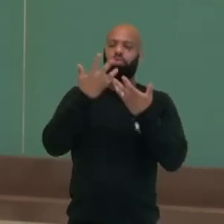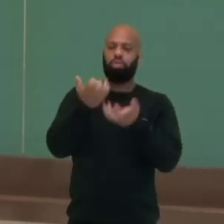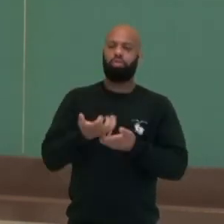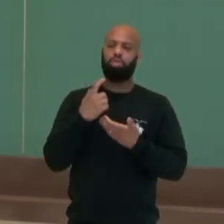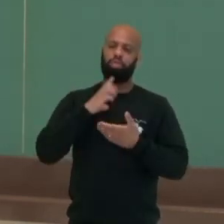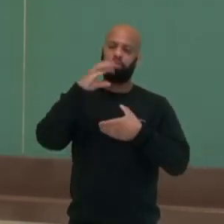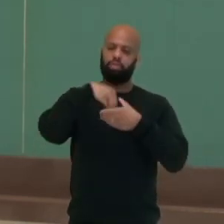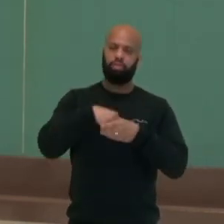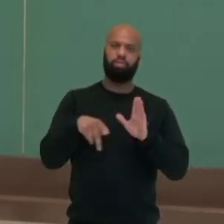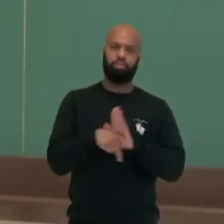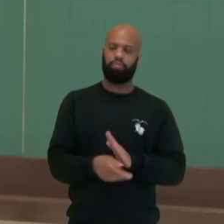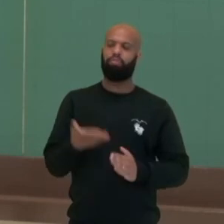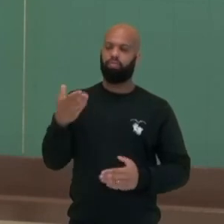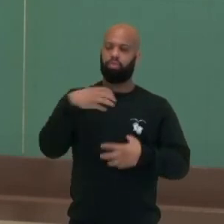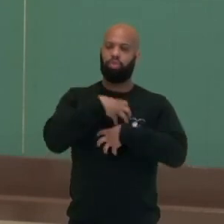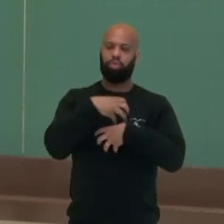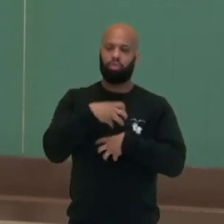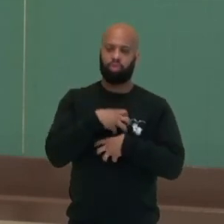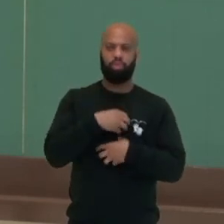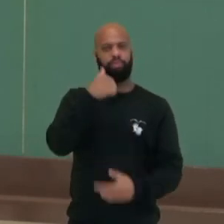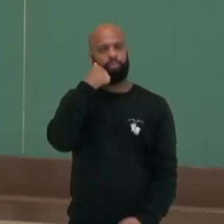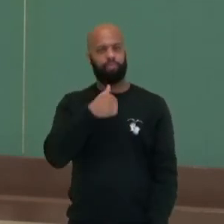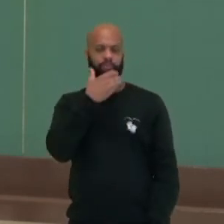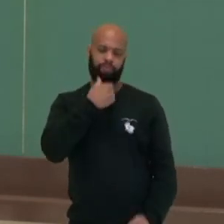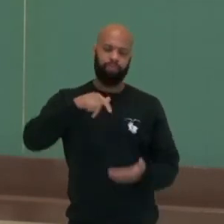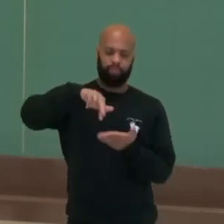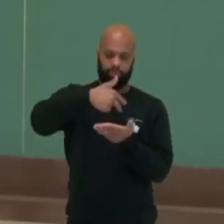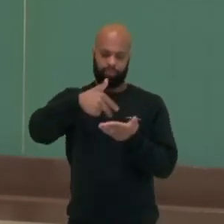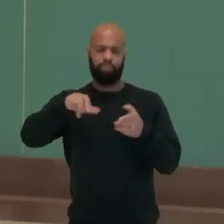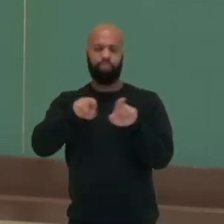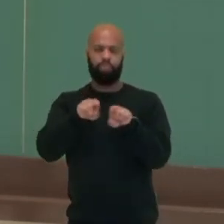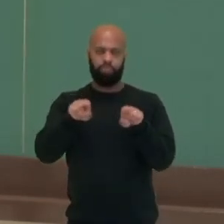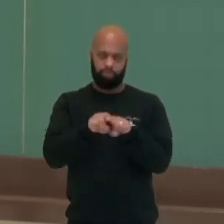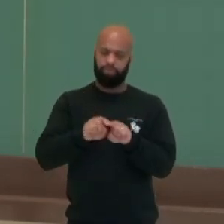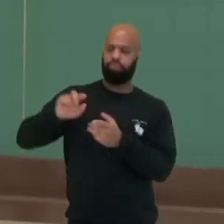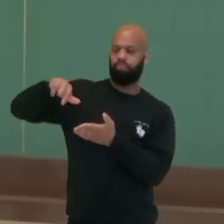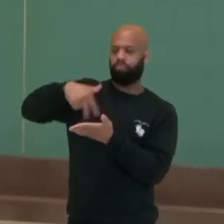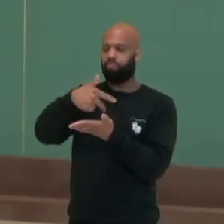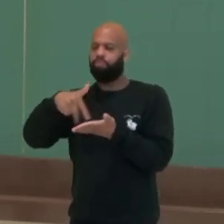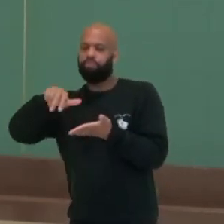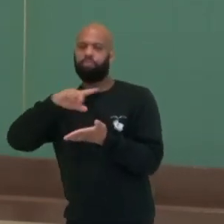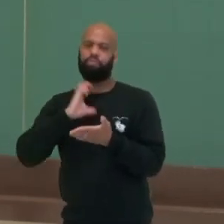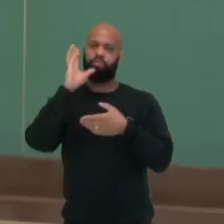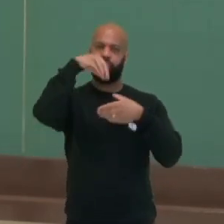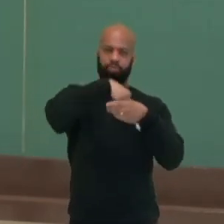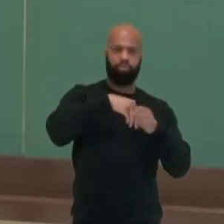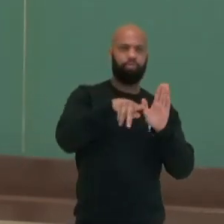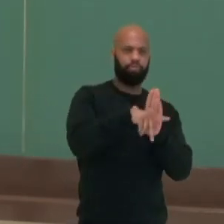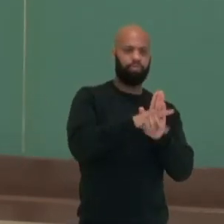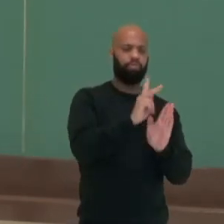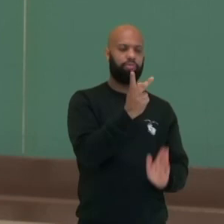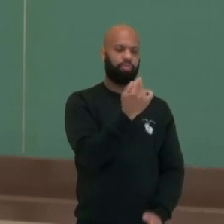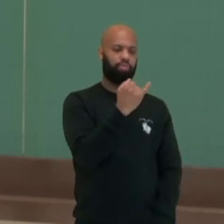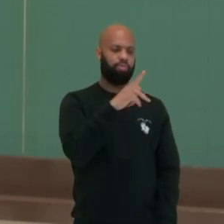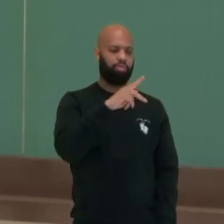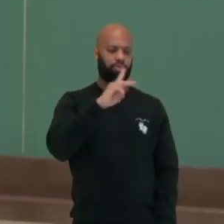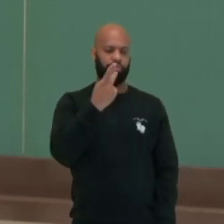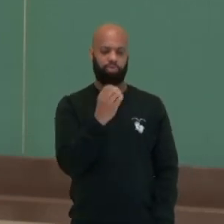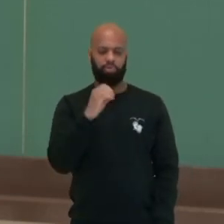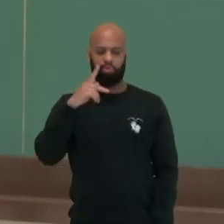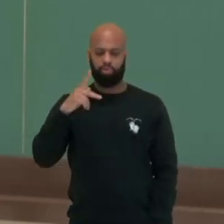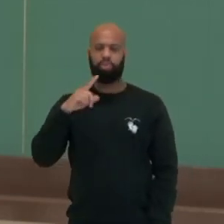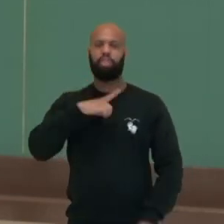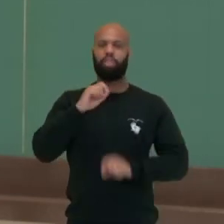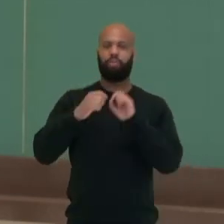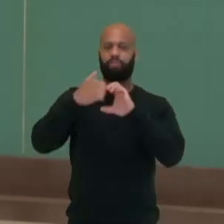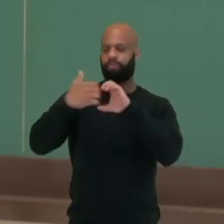hop praticado pelos b-boys e pelas b-girls. É a dança que nós temos dentro do hip hop. Possui a característica